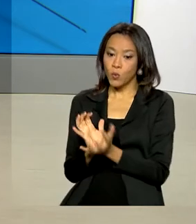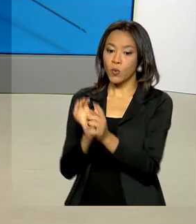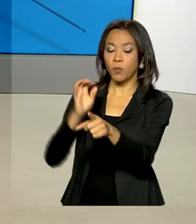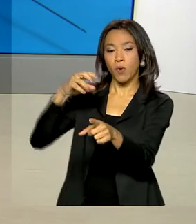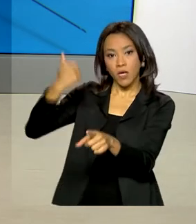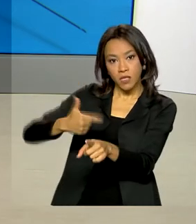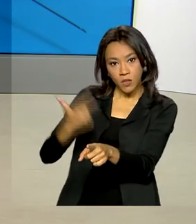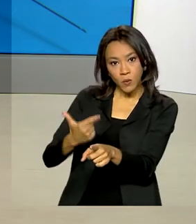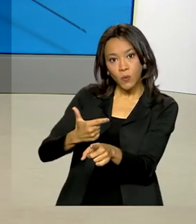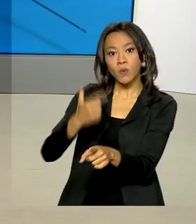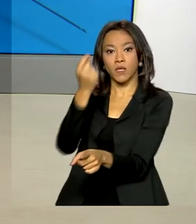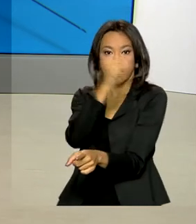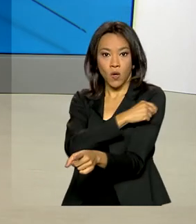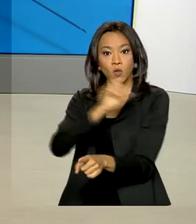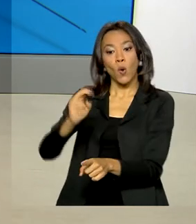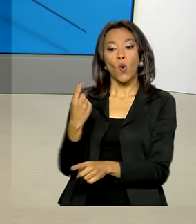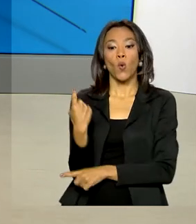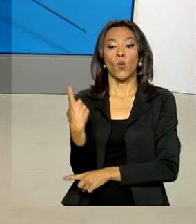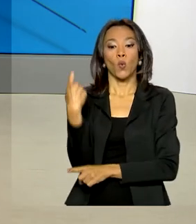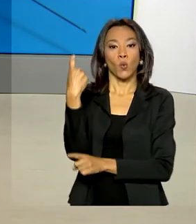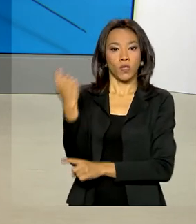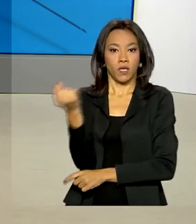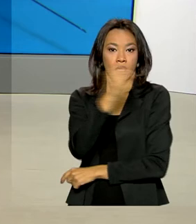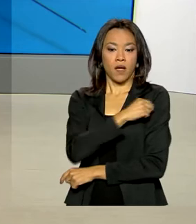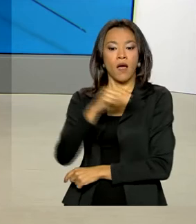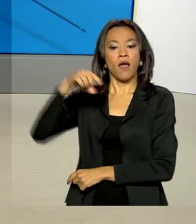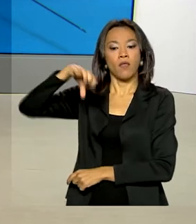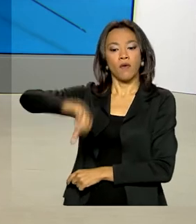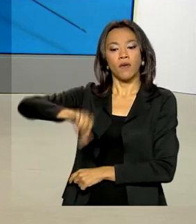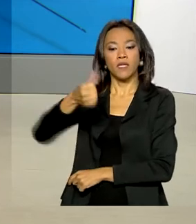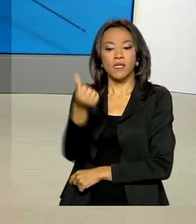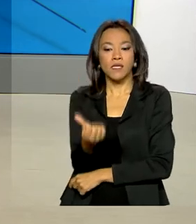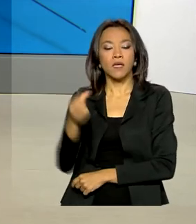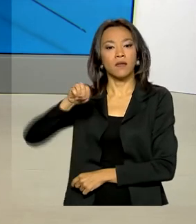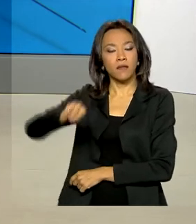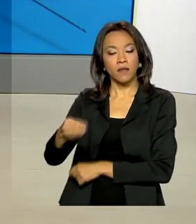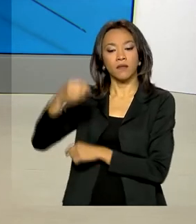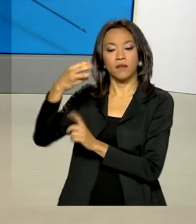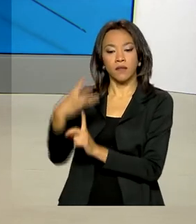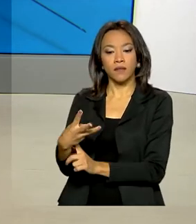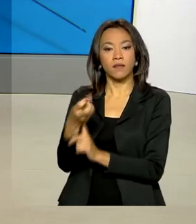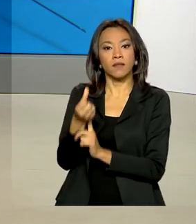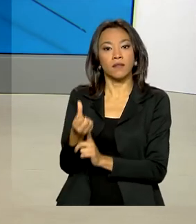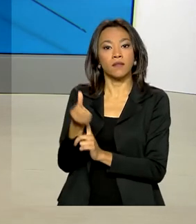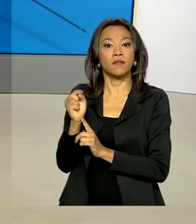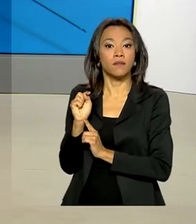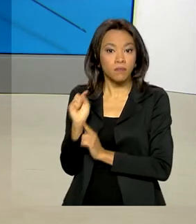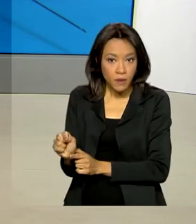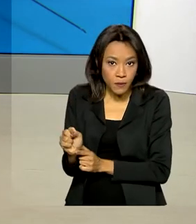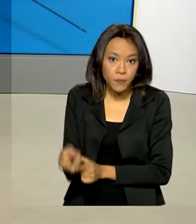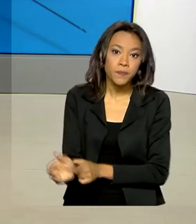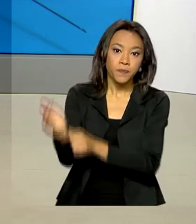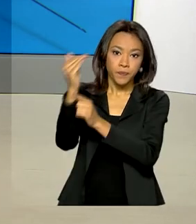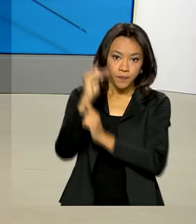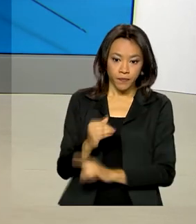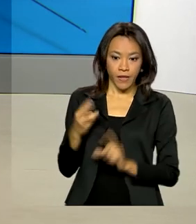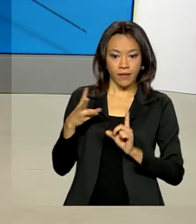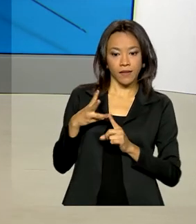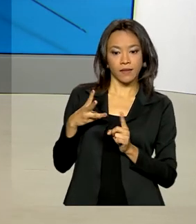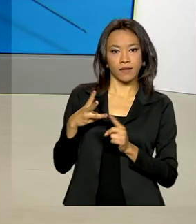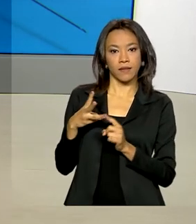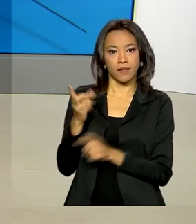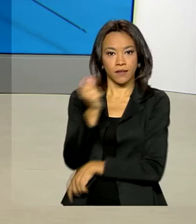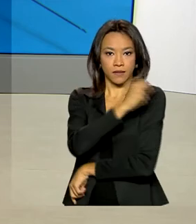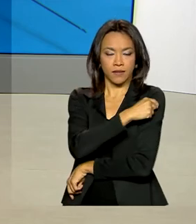segunda dose ou dose única é de 96 milhões 366 mil. Já a terceira dose